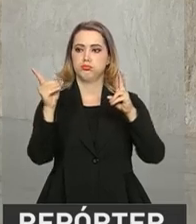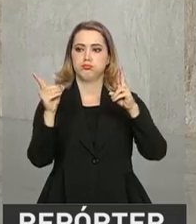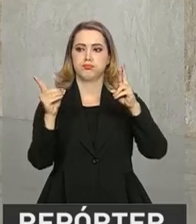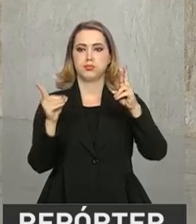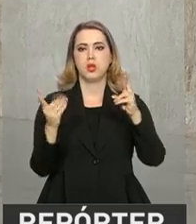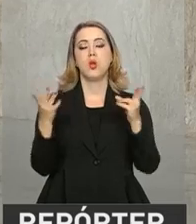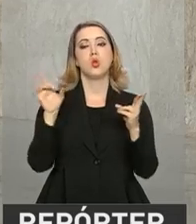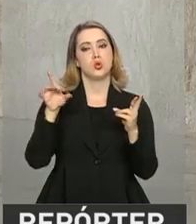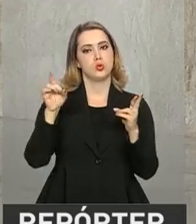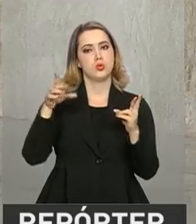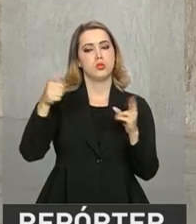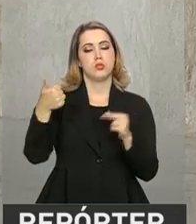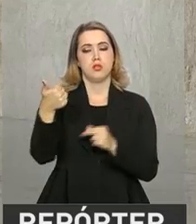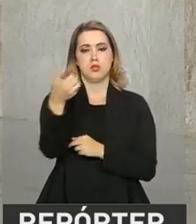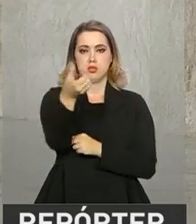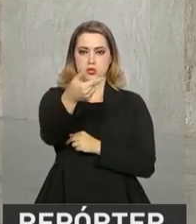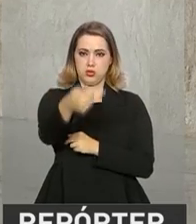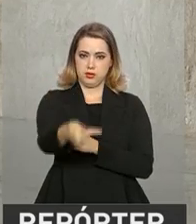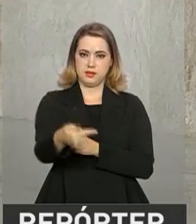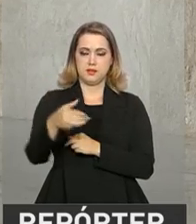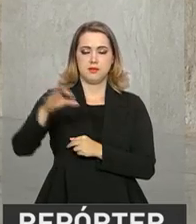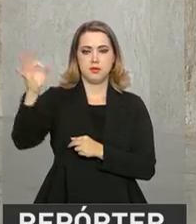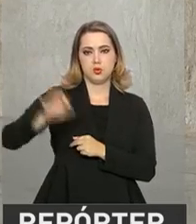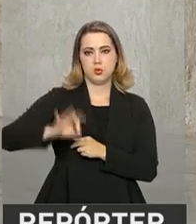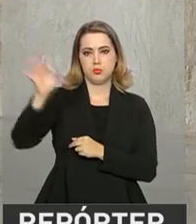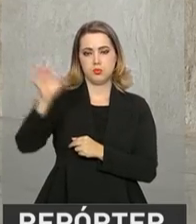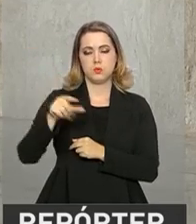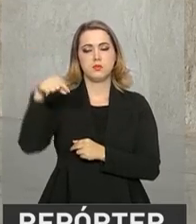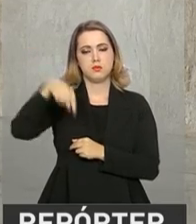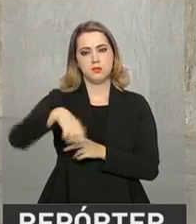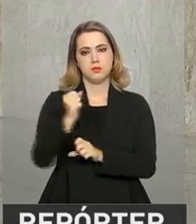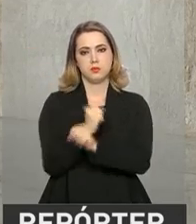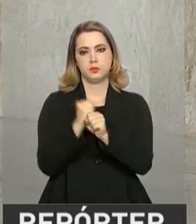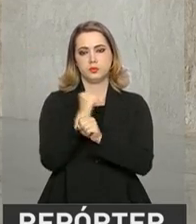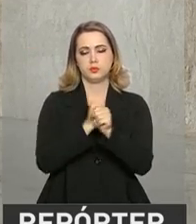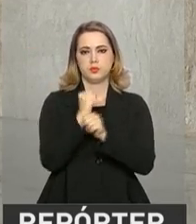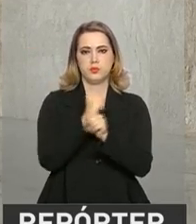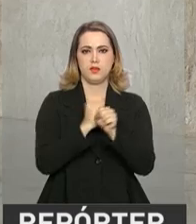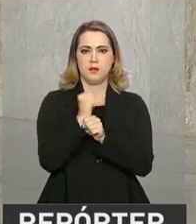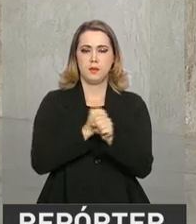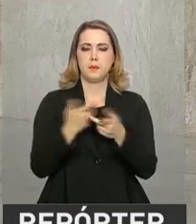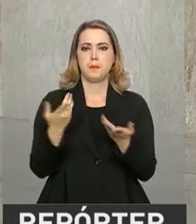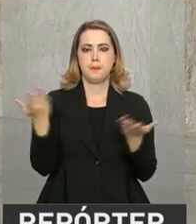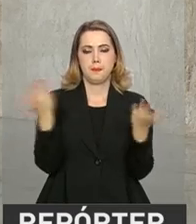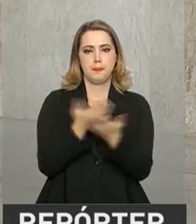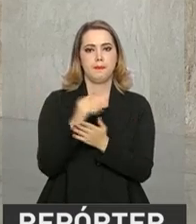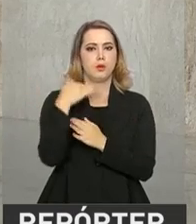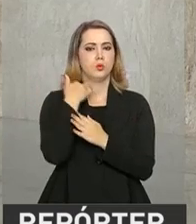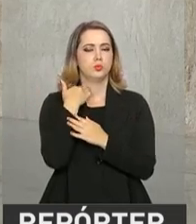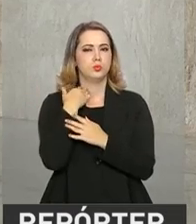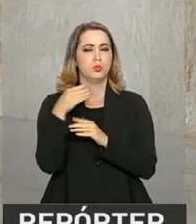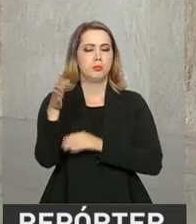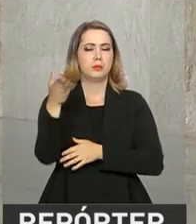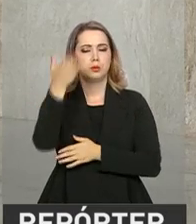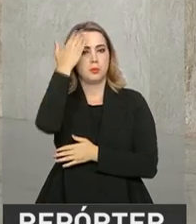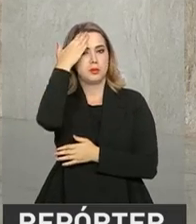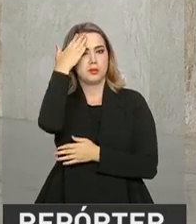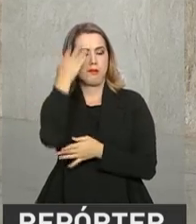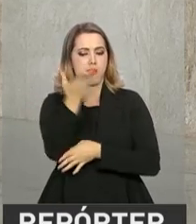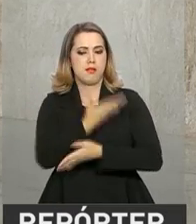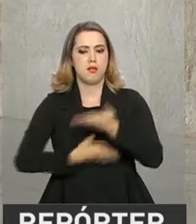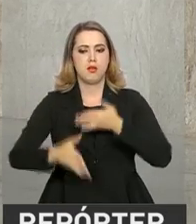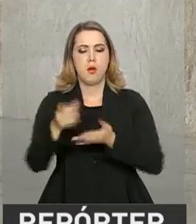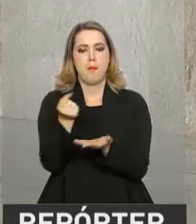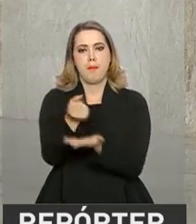17,6% só neste ano. Os dados de despesa e receita cambial turística levam em conta os gastos